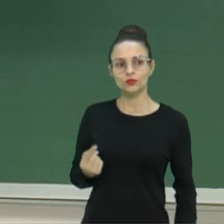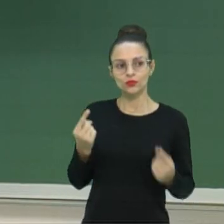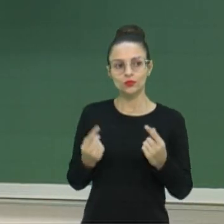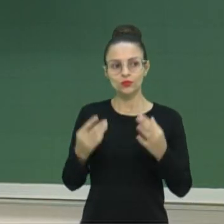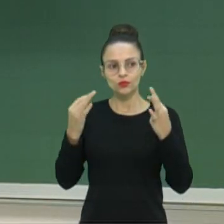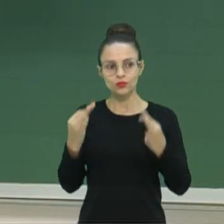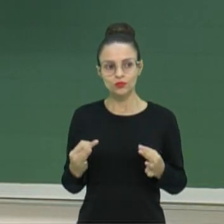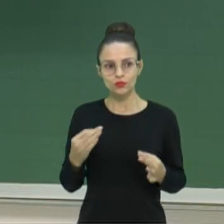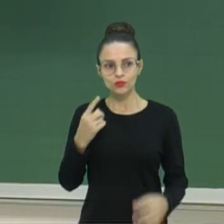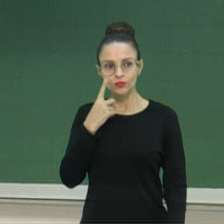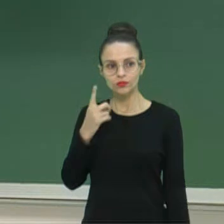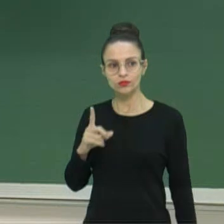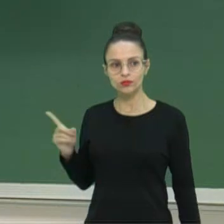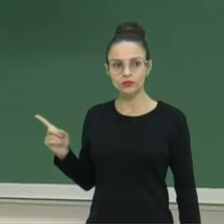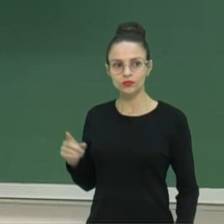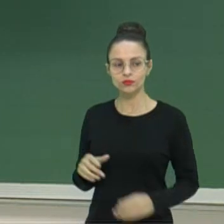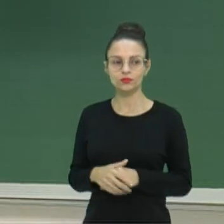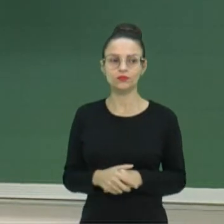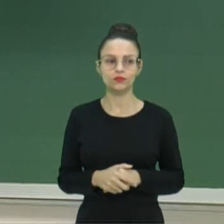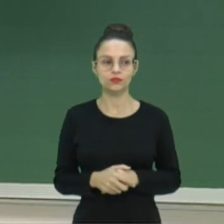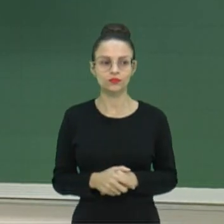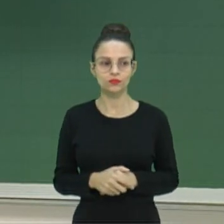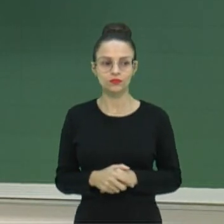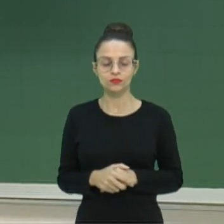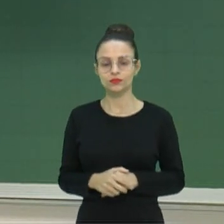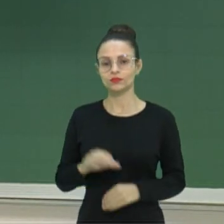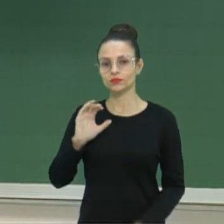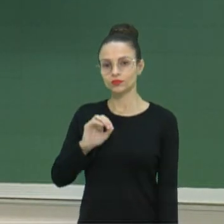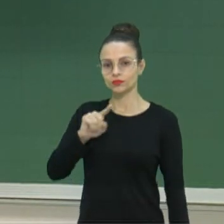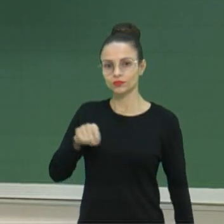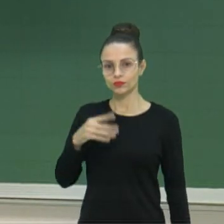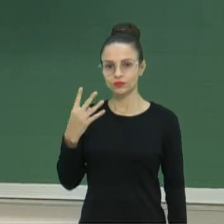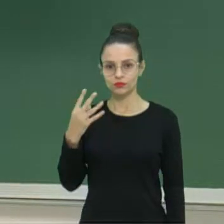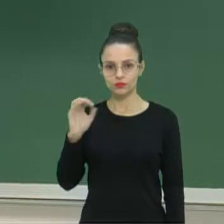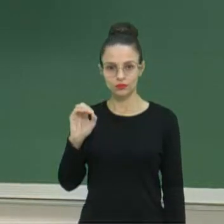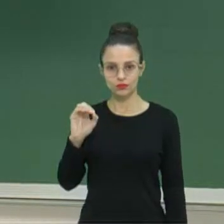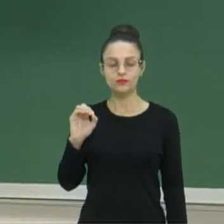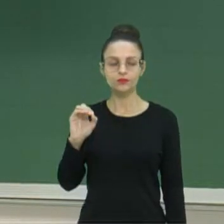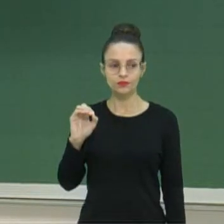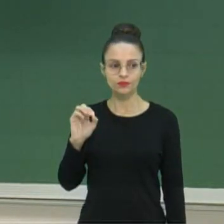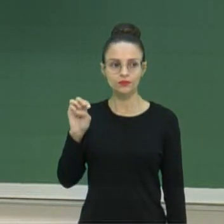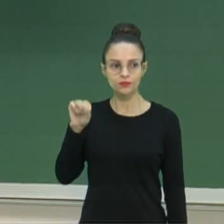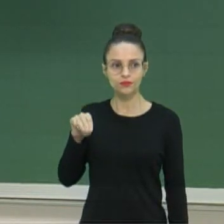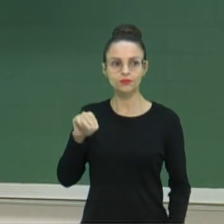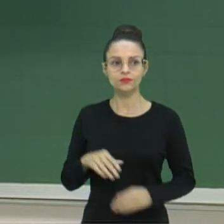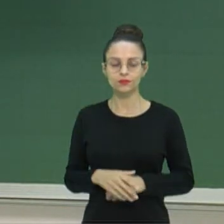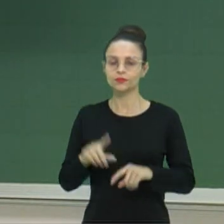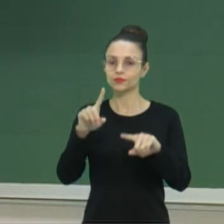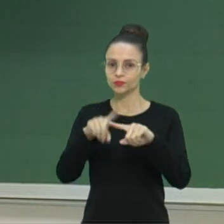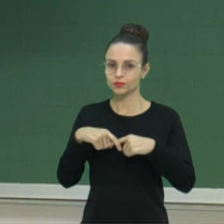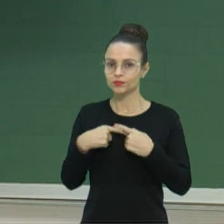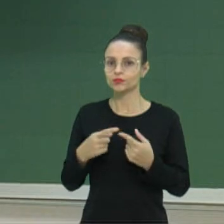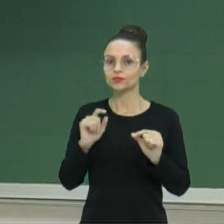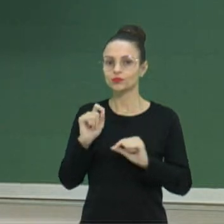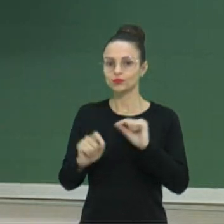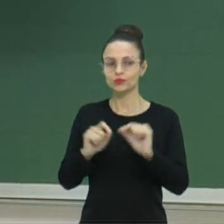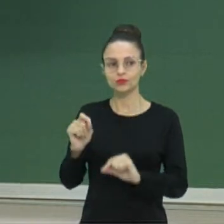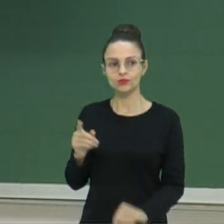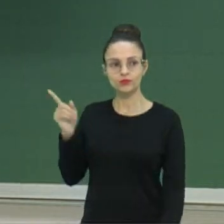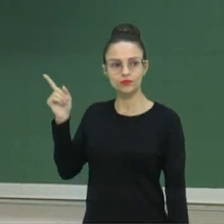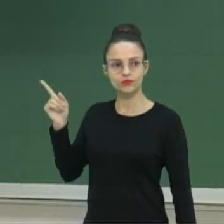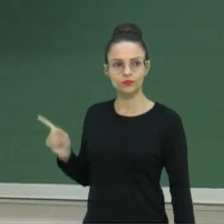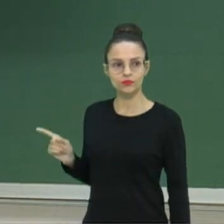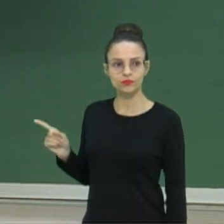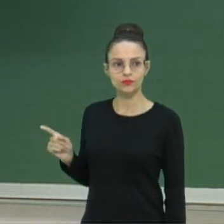correta de a gente escrever isso aqui, né, é de 0,40 de metros. Por isso que tem a